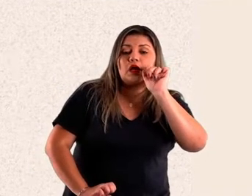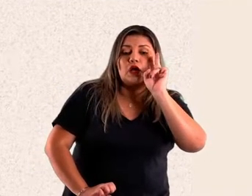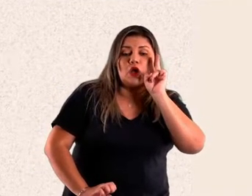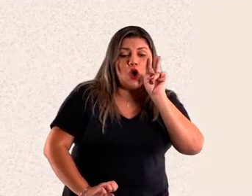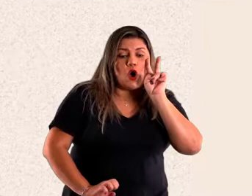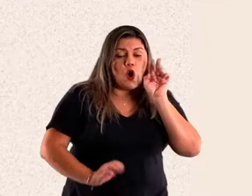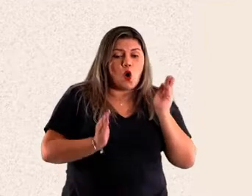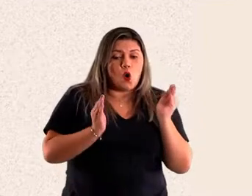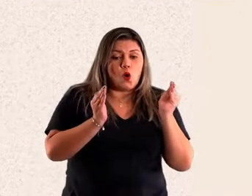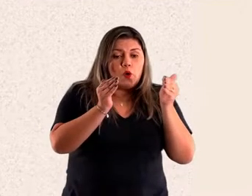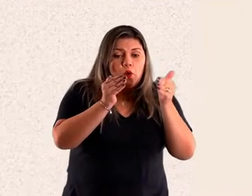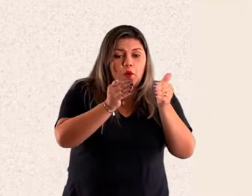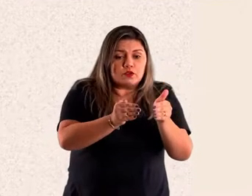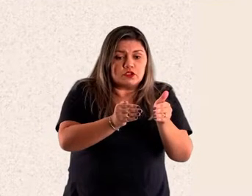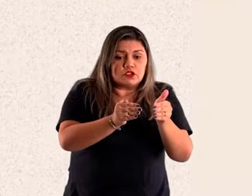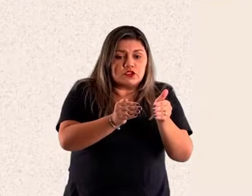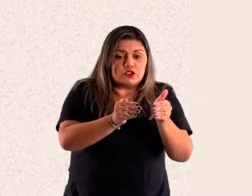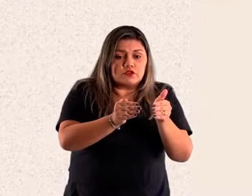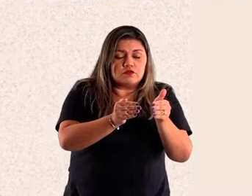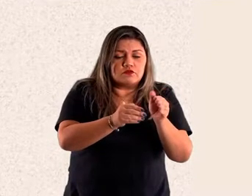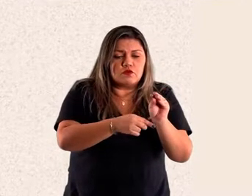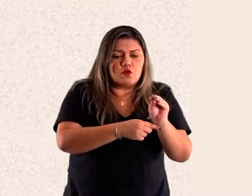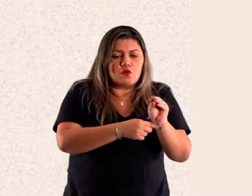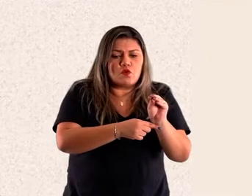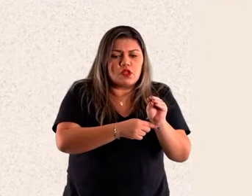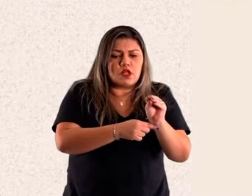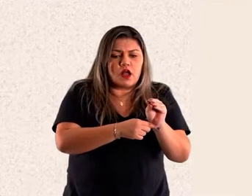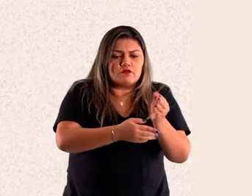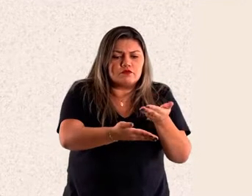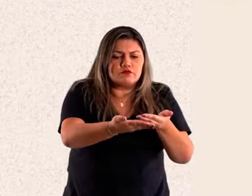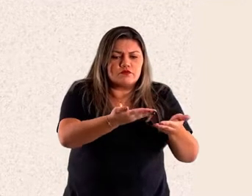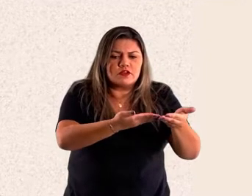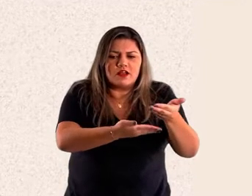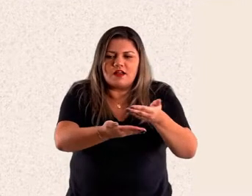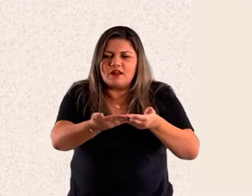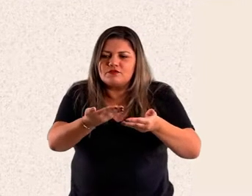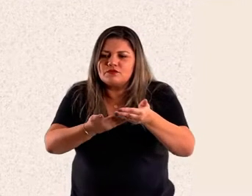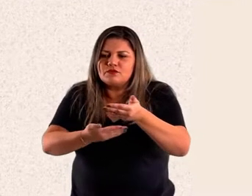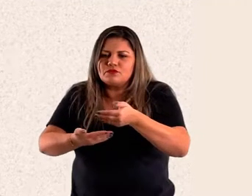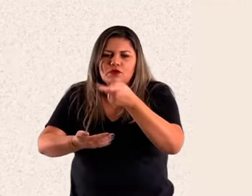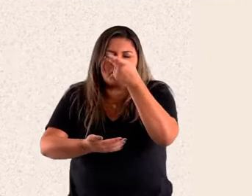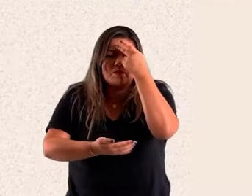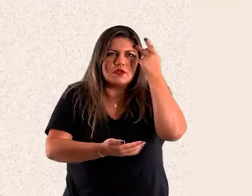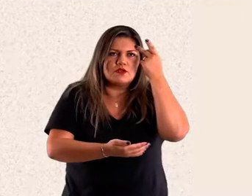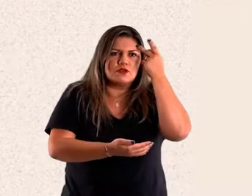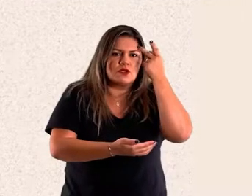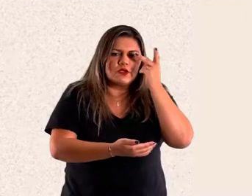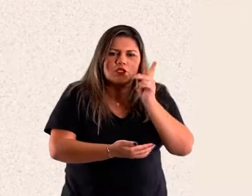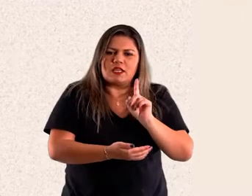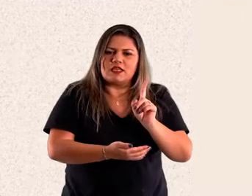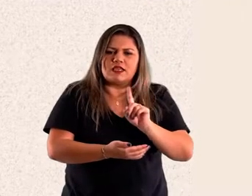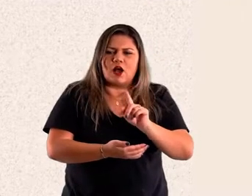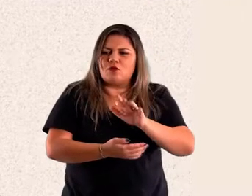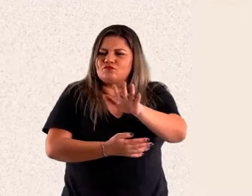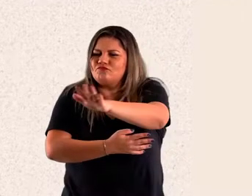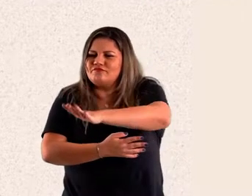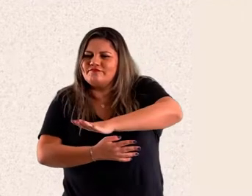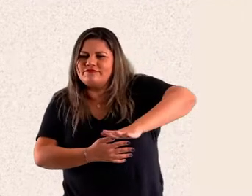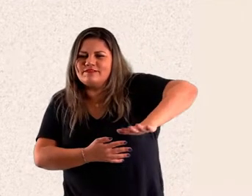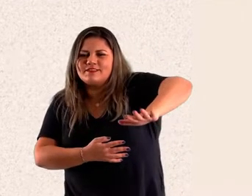as relações Olha o caso concreto as relações e não para Esse aspecto mais universalista